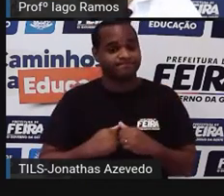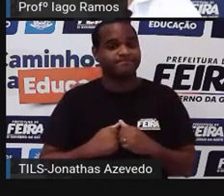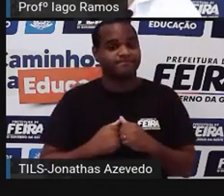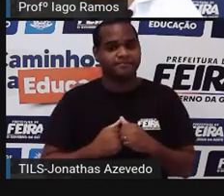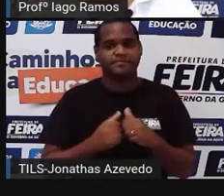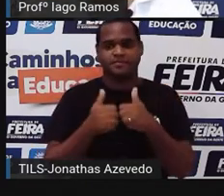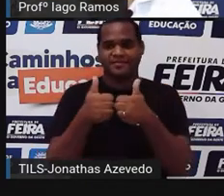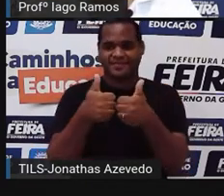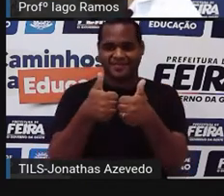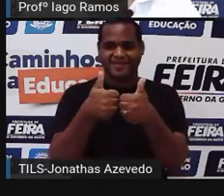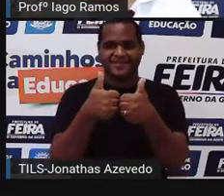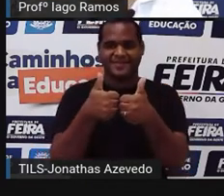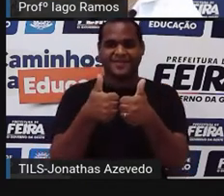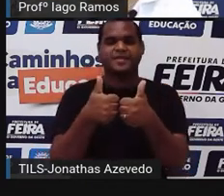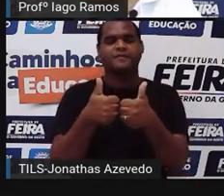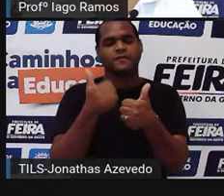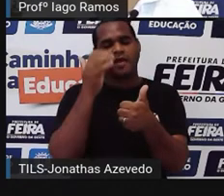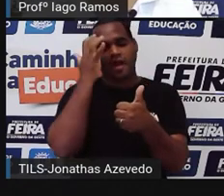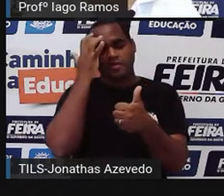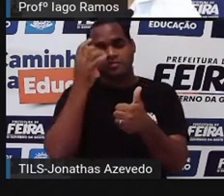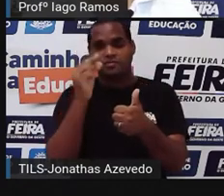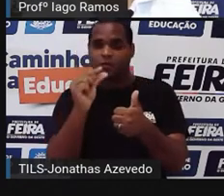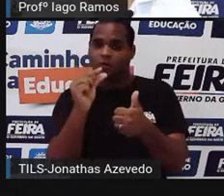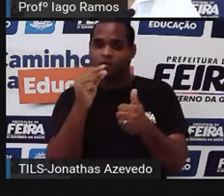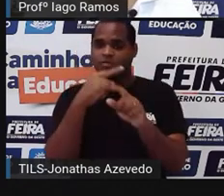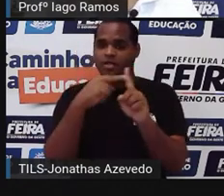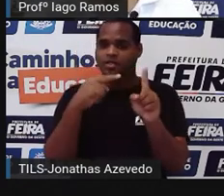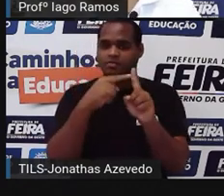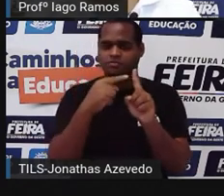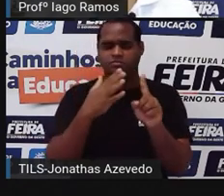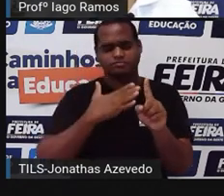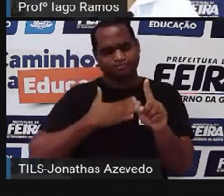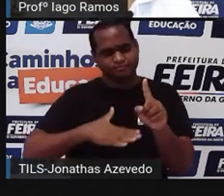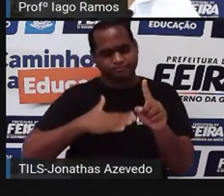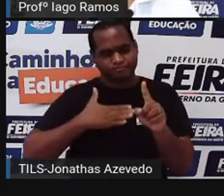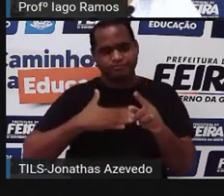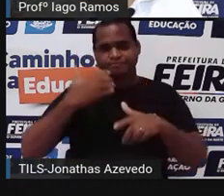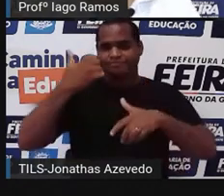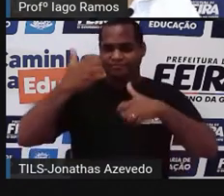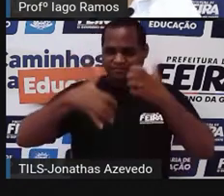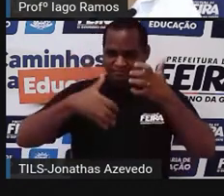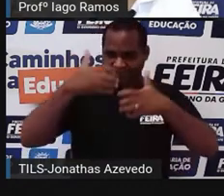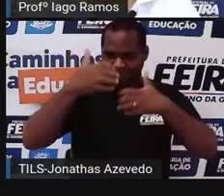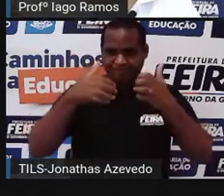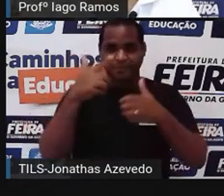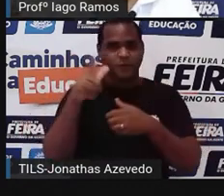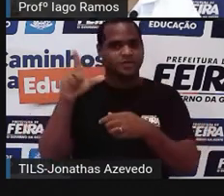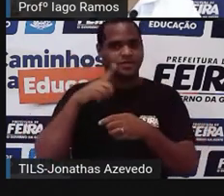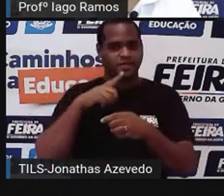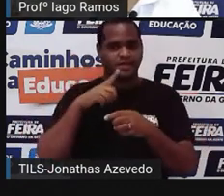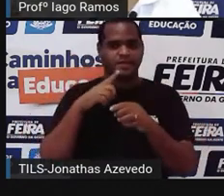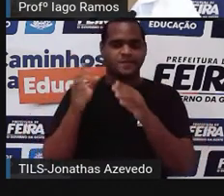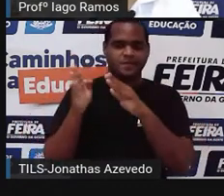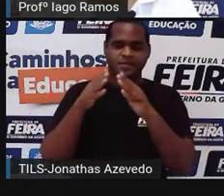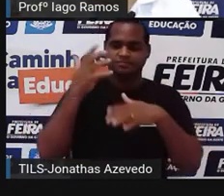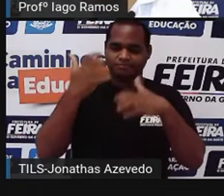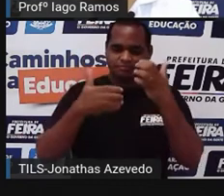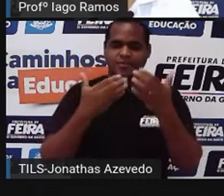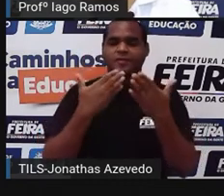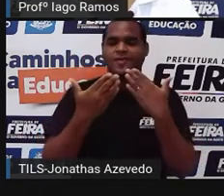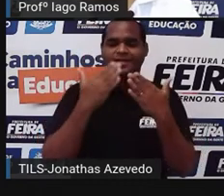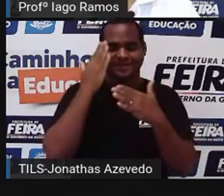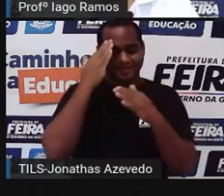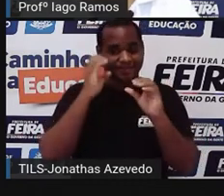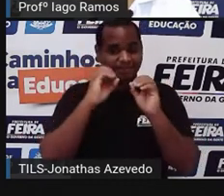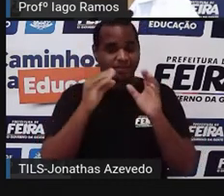Beleza se você acha que foi pouco metade Calma que a partir de agora a gente vai começar